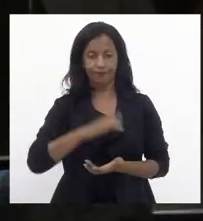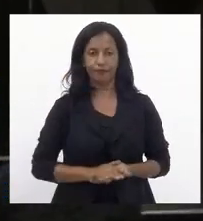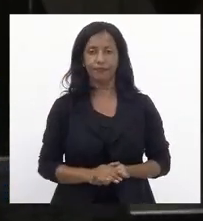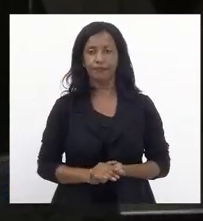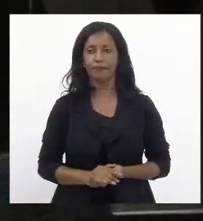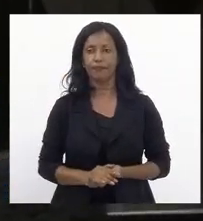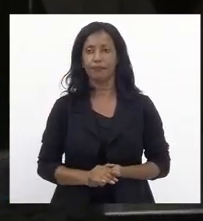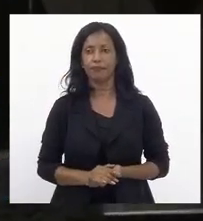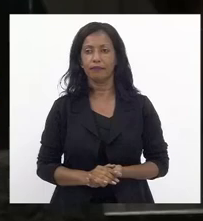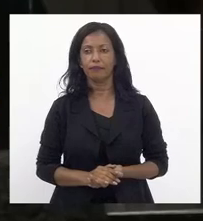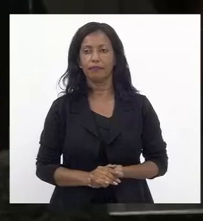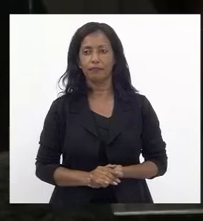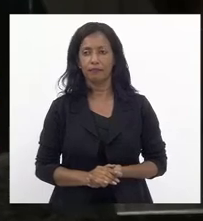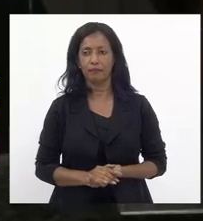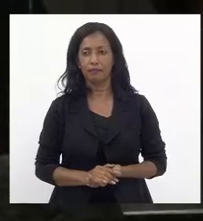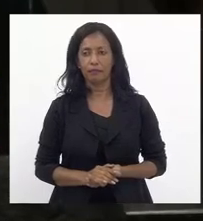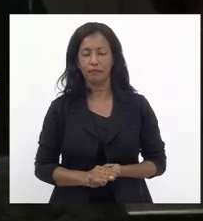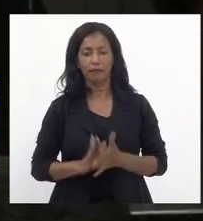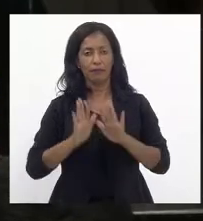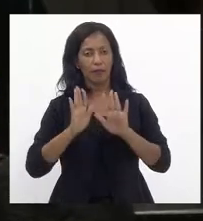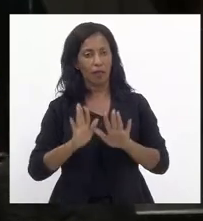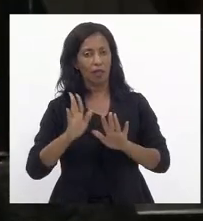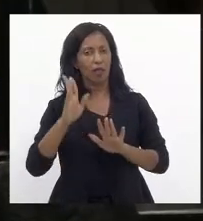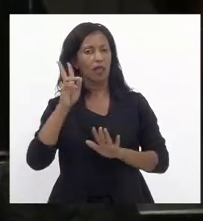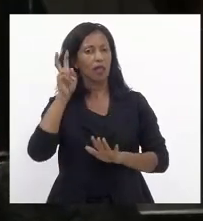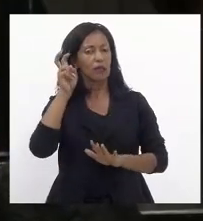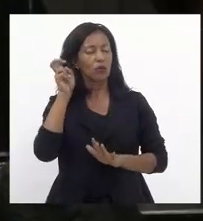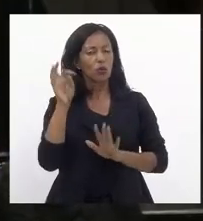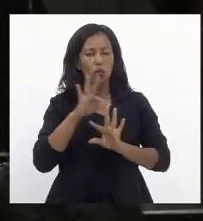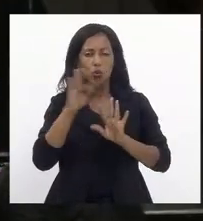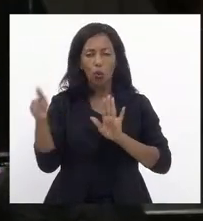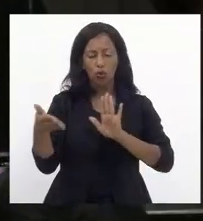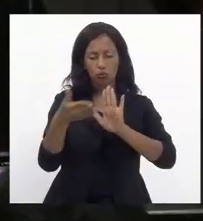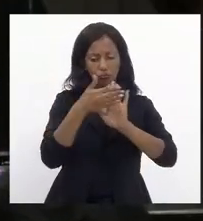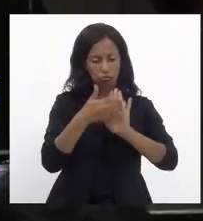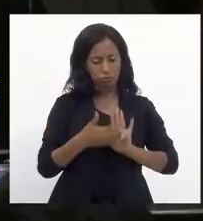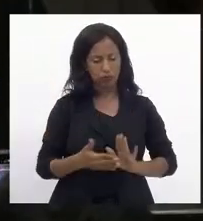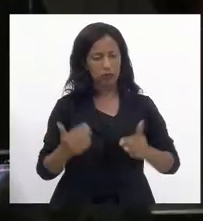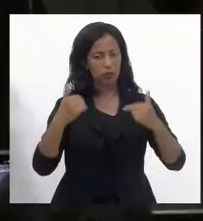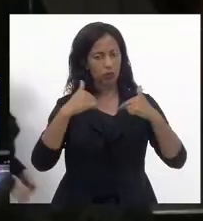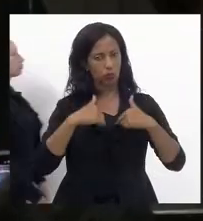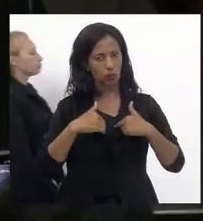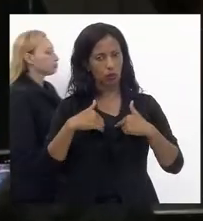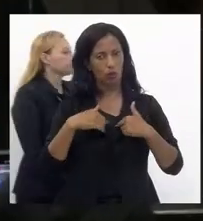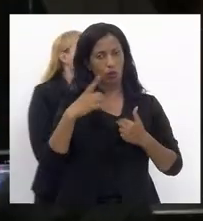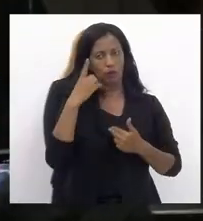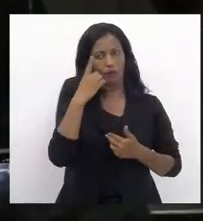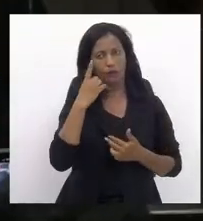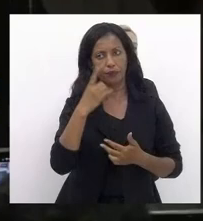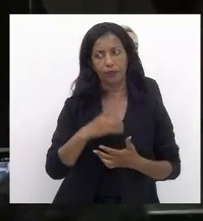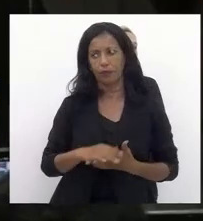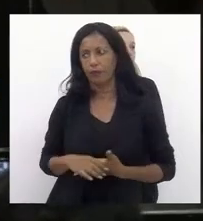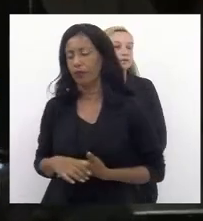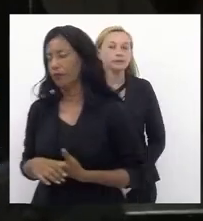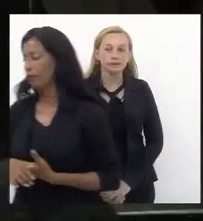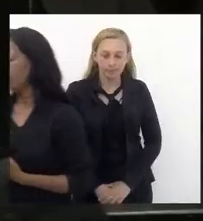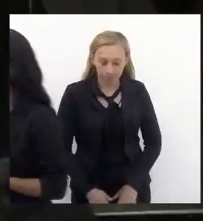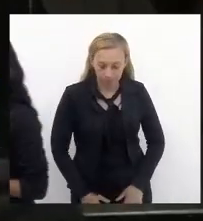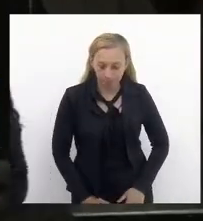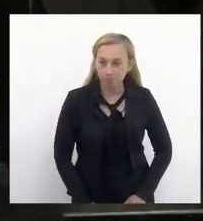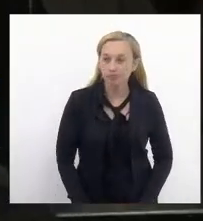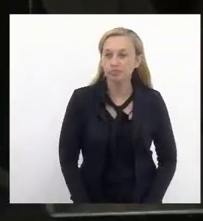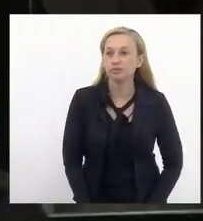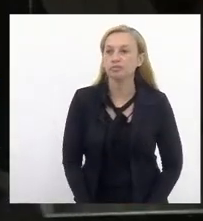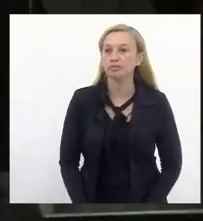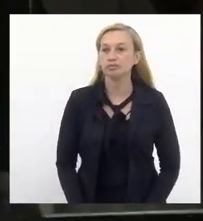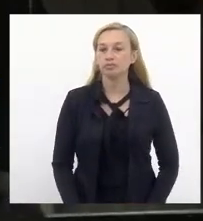UPA de Queimados. Mas todas as demandas que tanto eu quanto o Felipe Paubel estivermos recebendo,